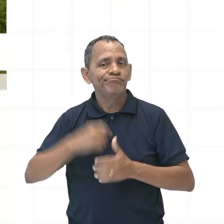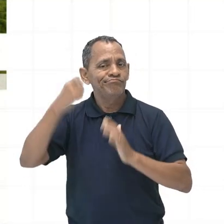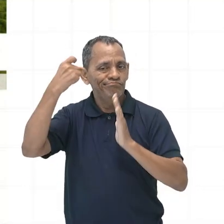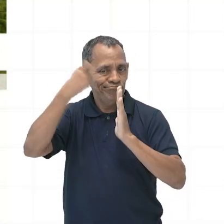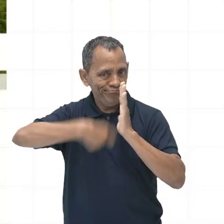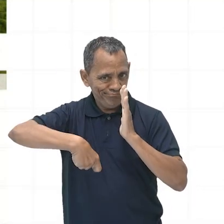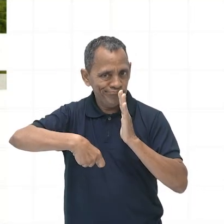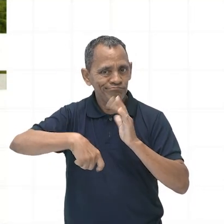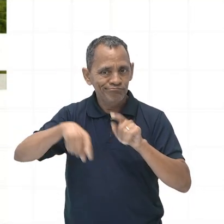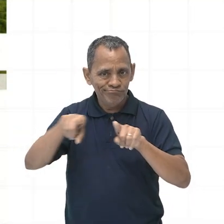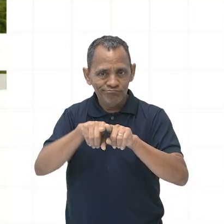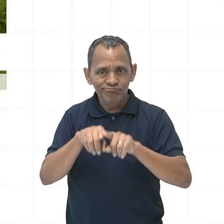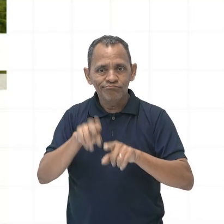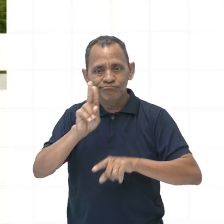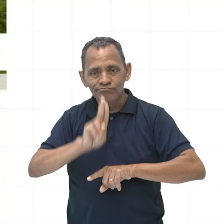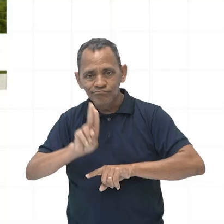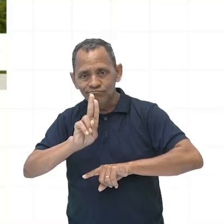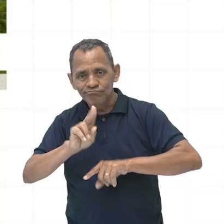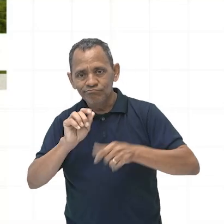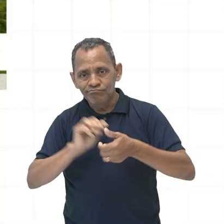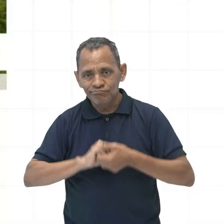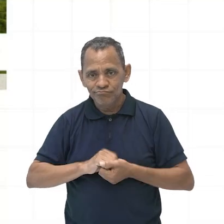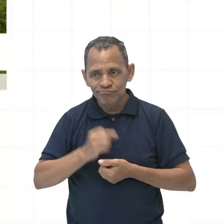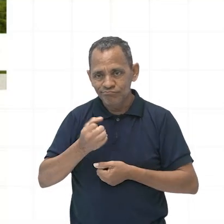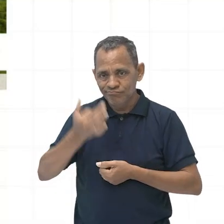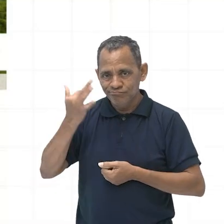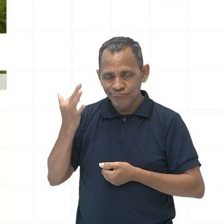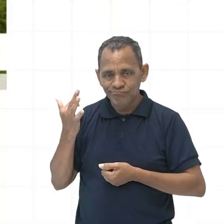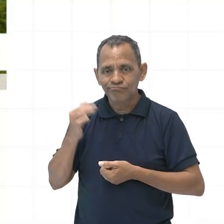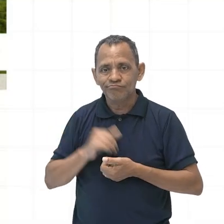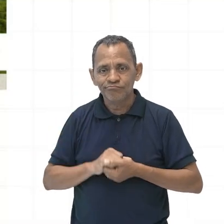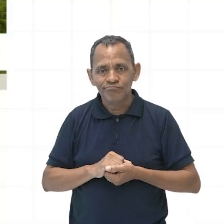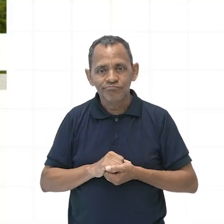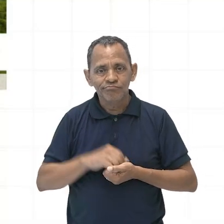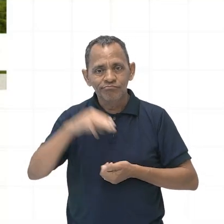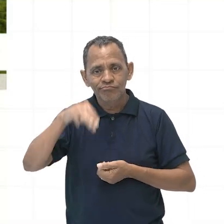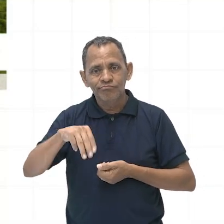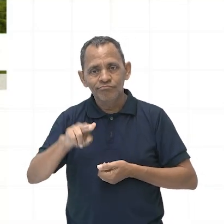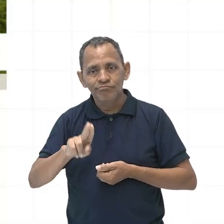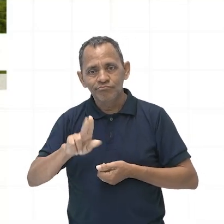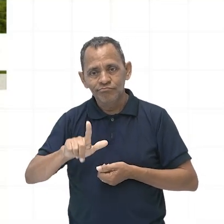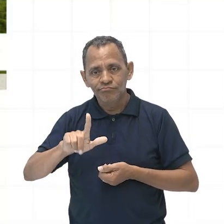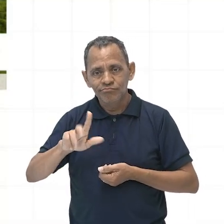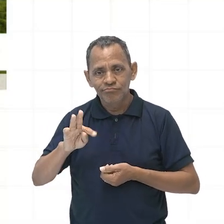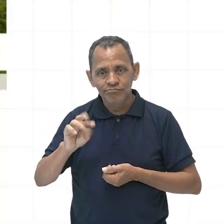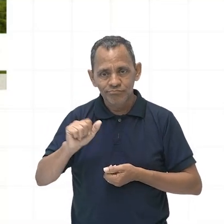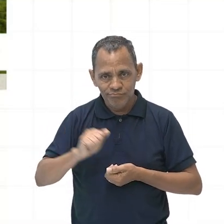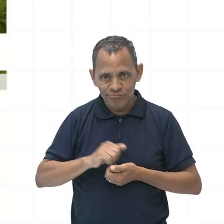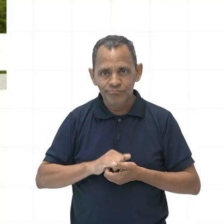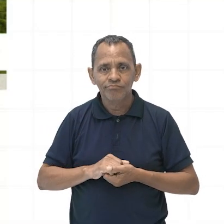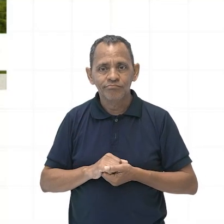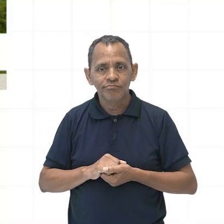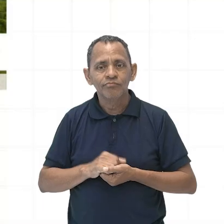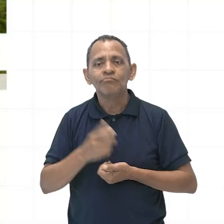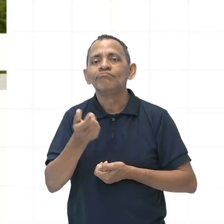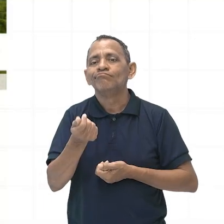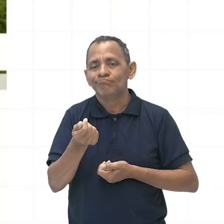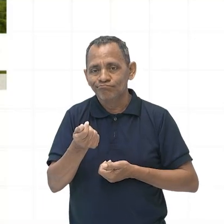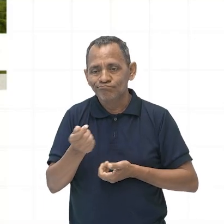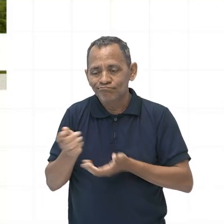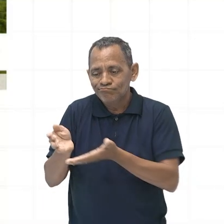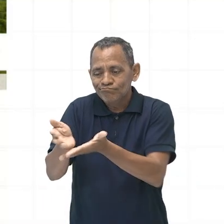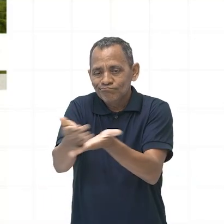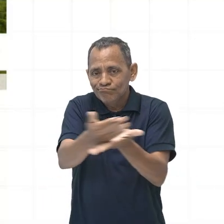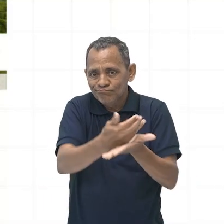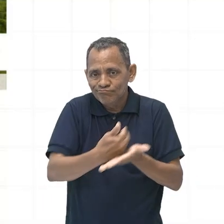multas aplicadas, a quantidade de multas que foram aplicadas e o valor arrecadado, né, com essas multas. E as